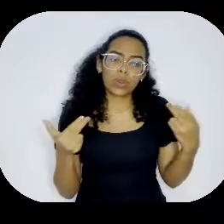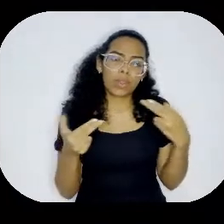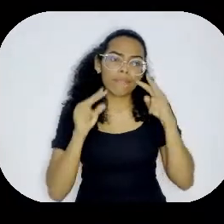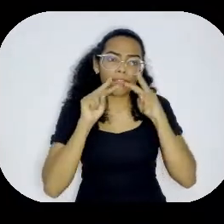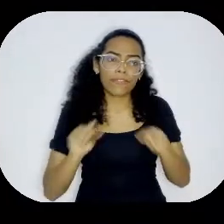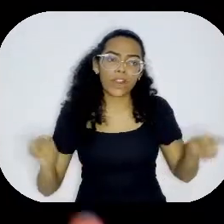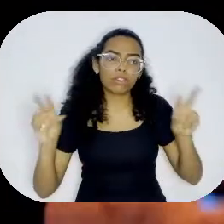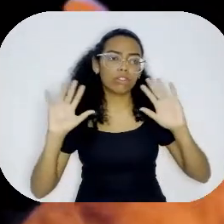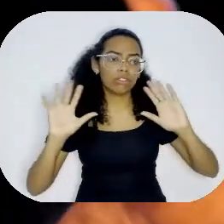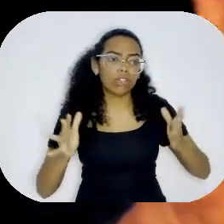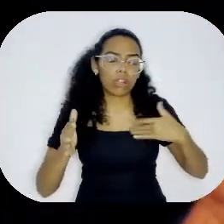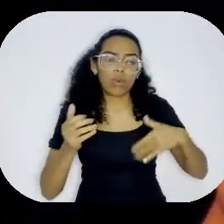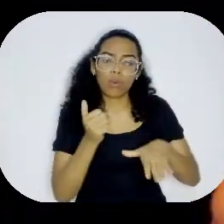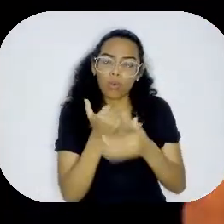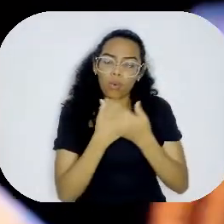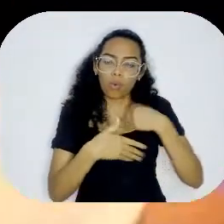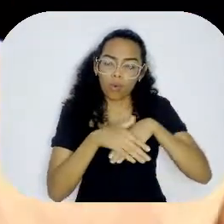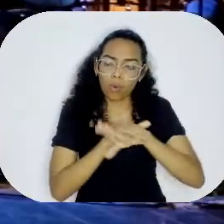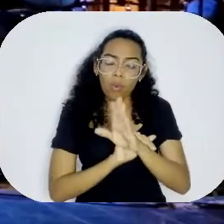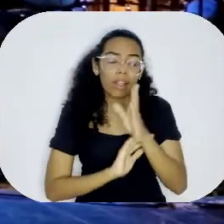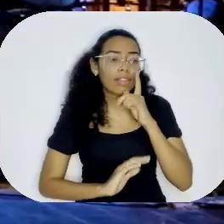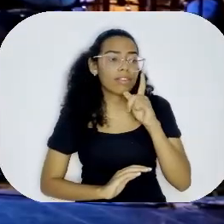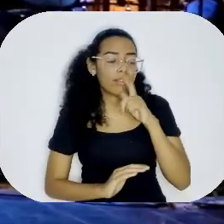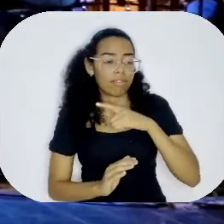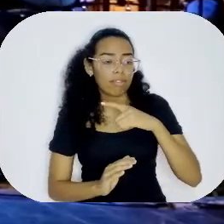expressar. Apeguei as coisas que visualizei,